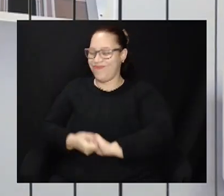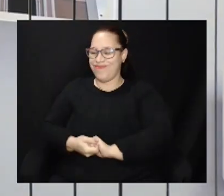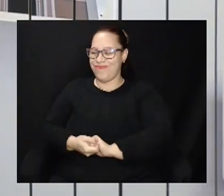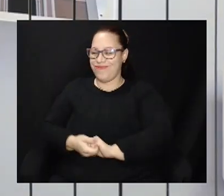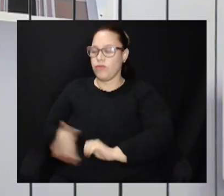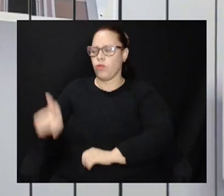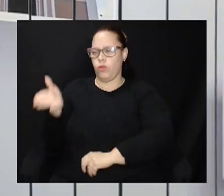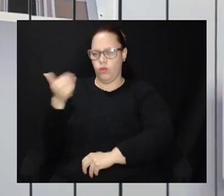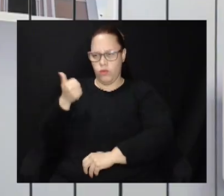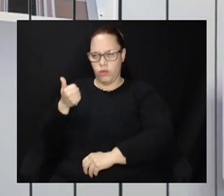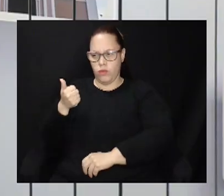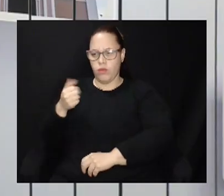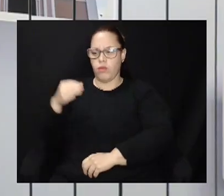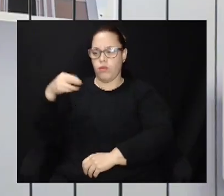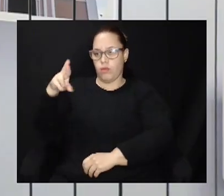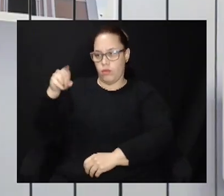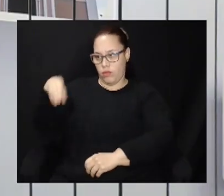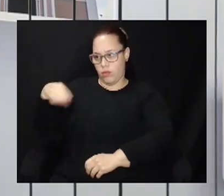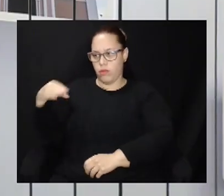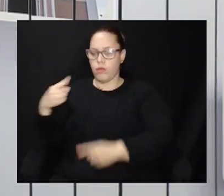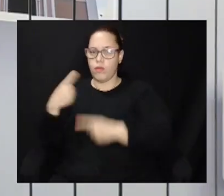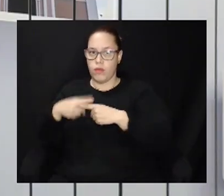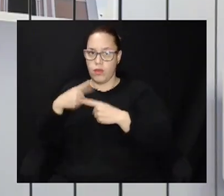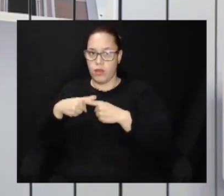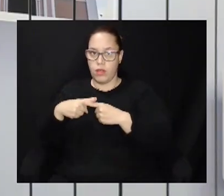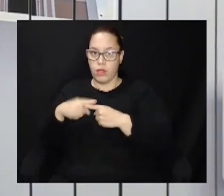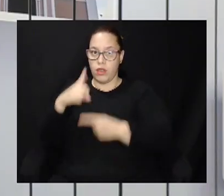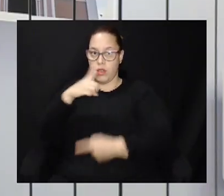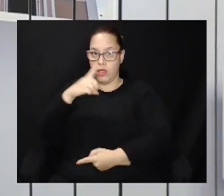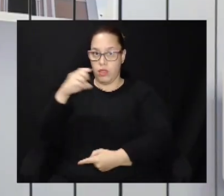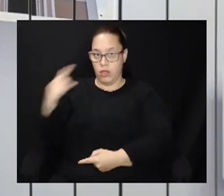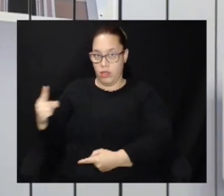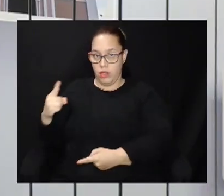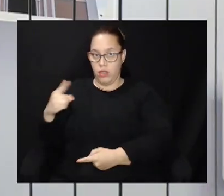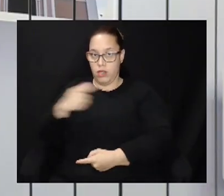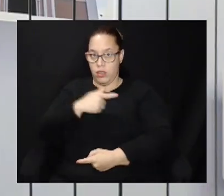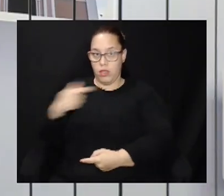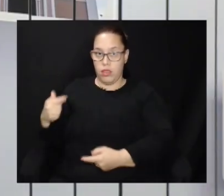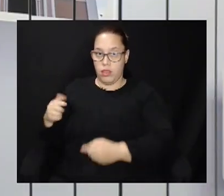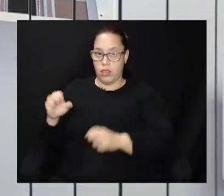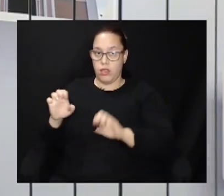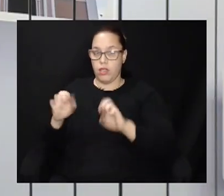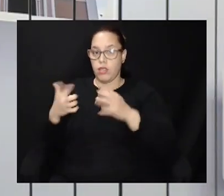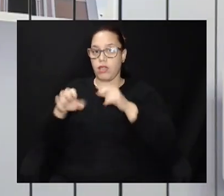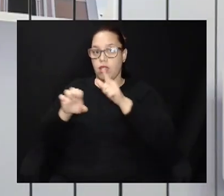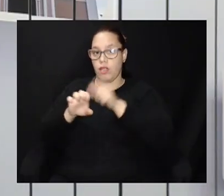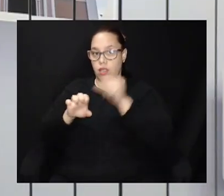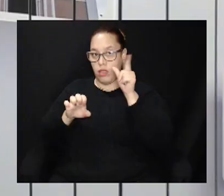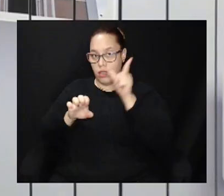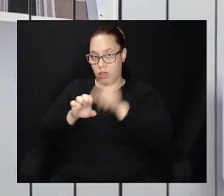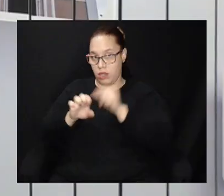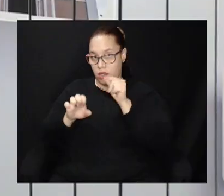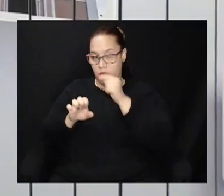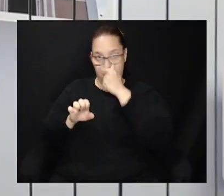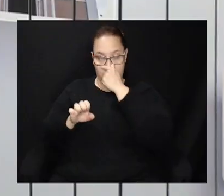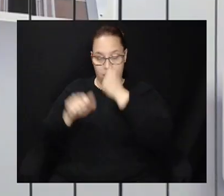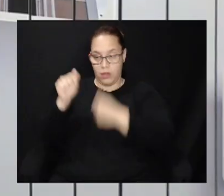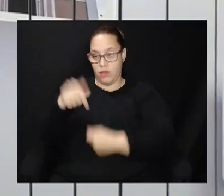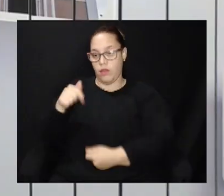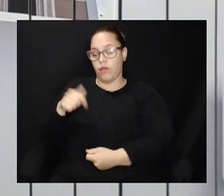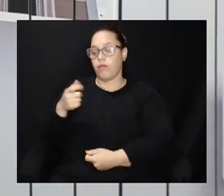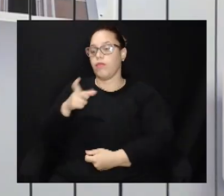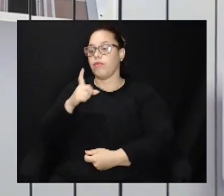da Metrópole, porque começou a 11ª edição da Semana de Negócios e Empreendedorismo aqui em Campinas.